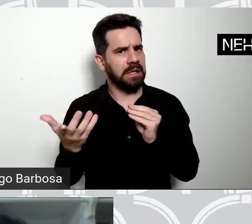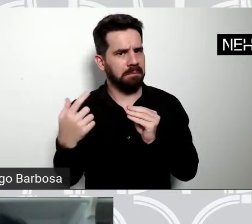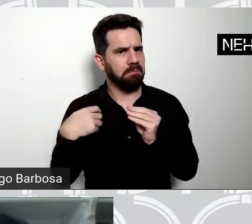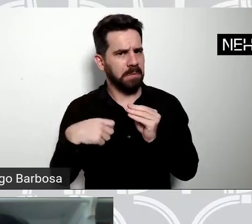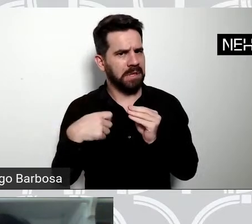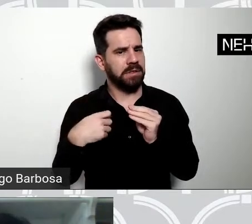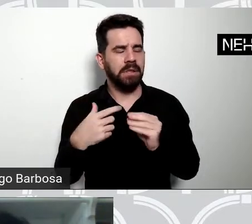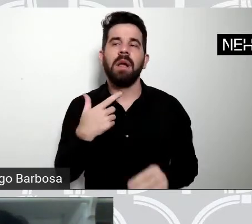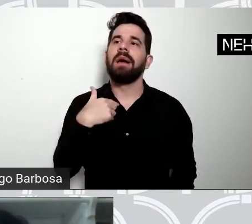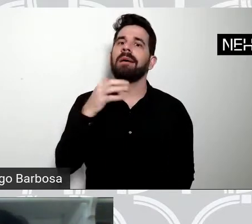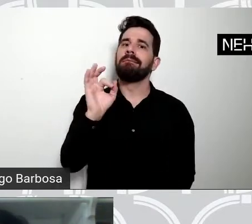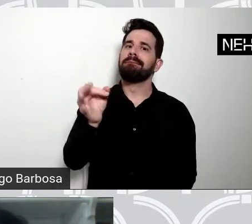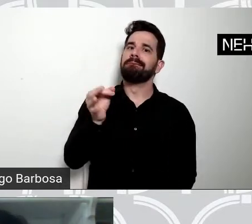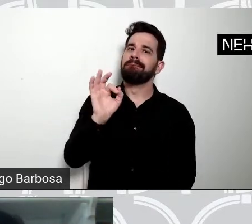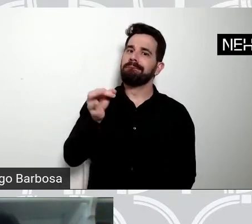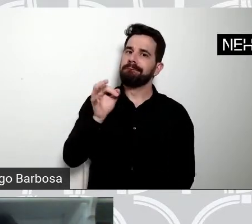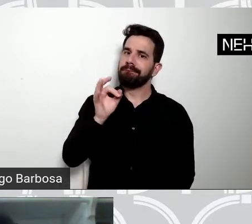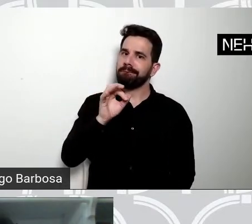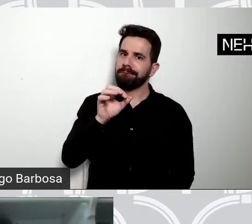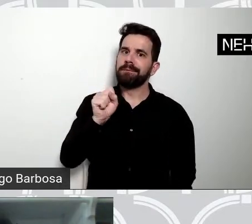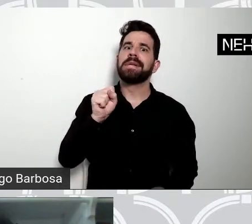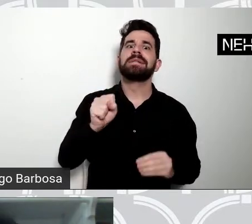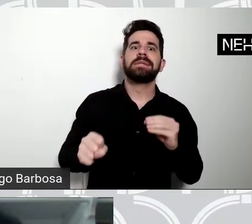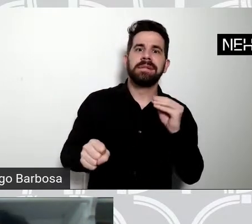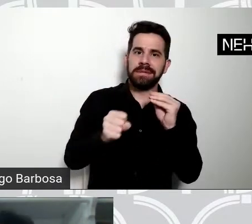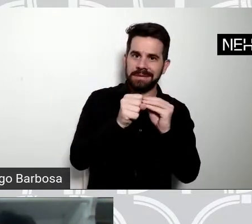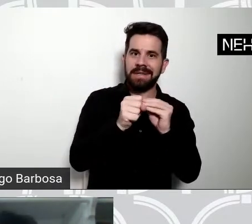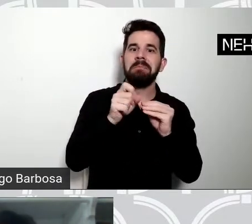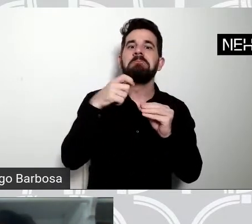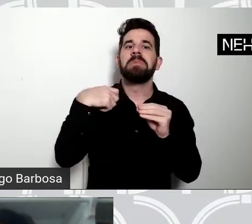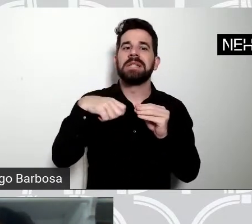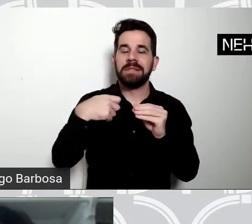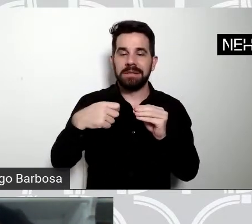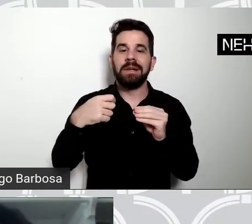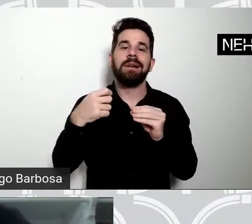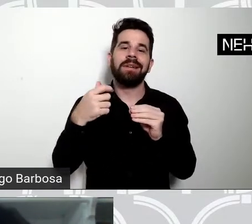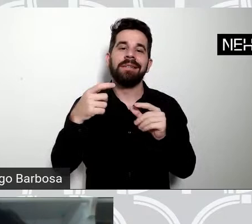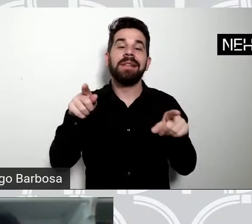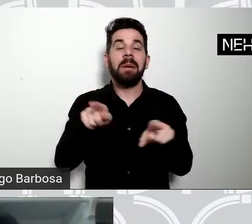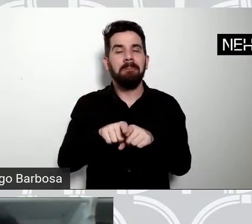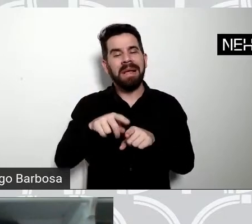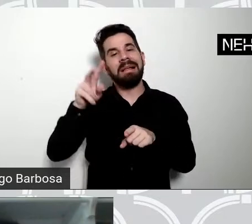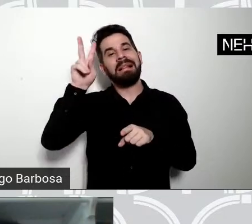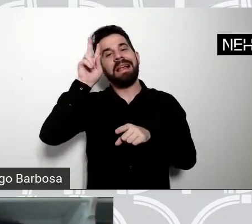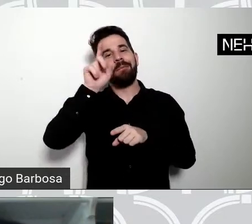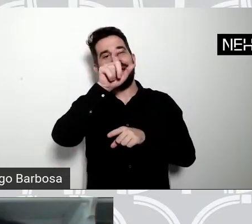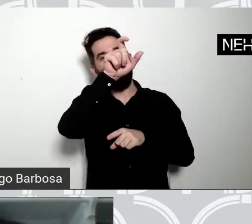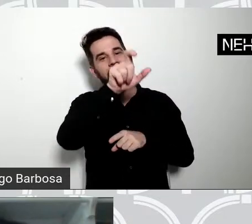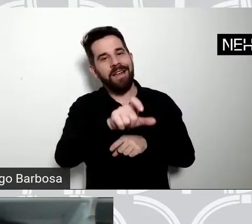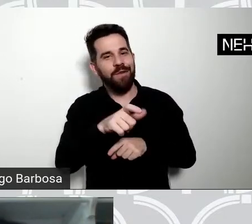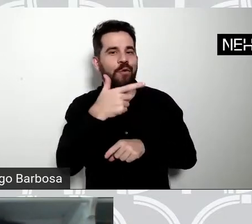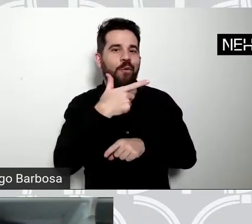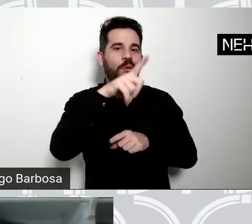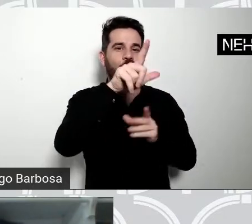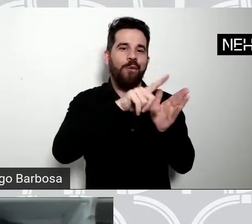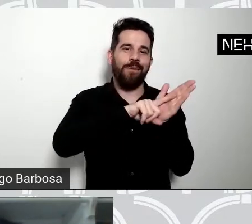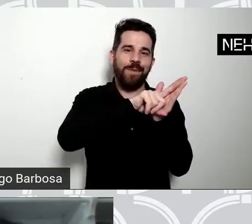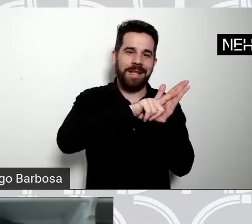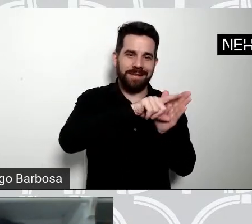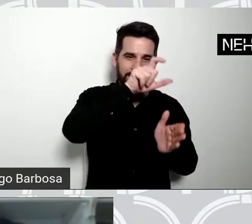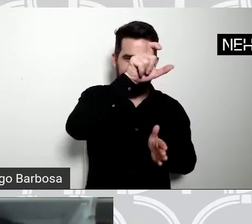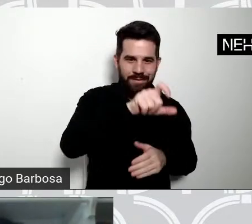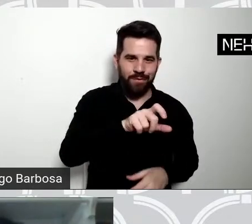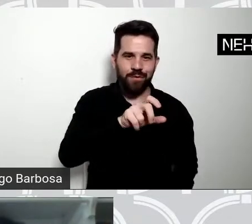até lembrando da Mona Baker, né, Patrícia? A gente pensou nesse título, né?